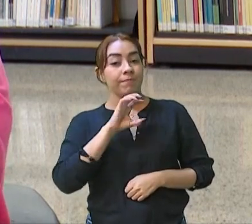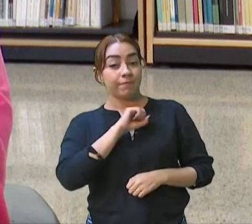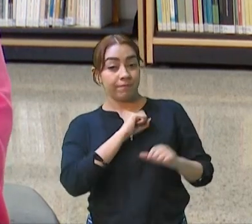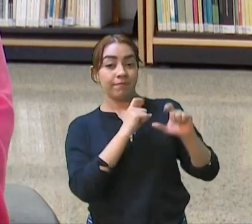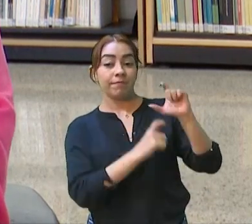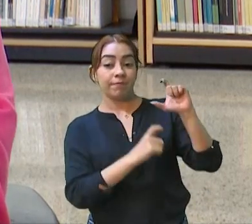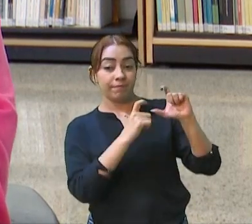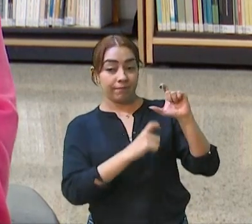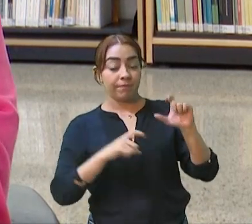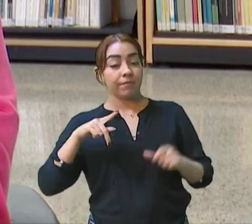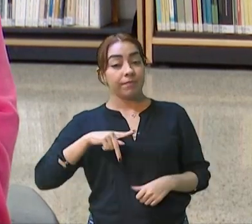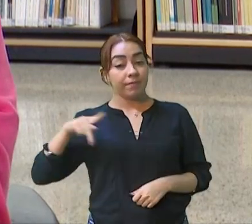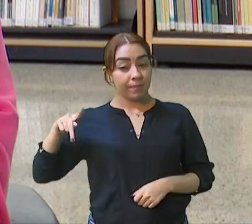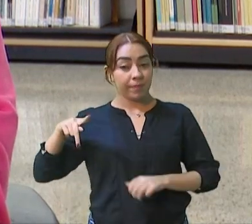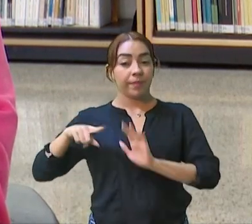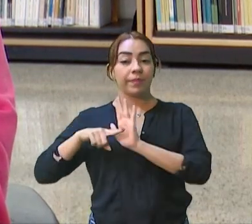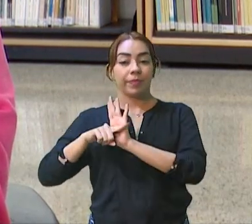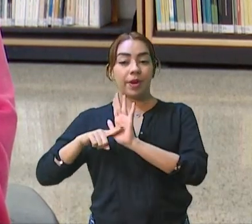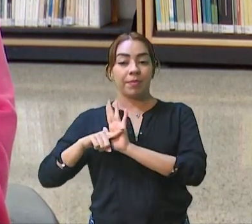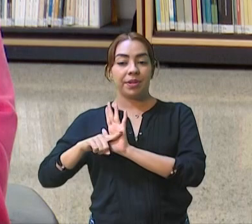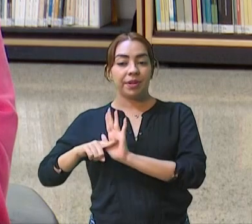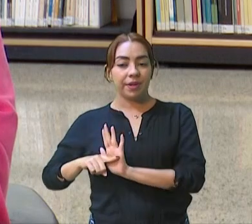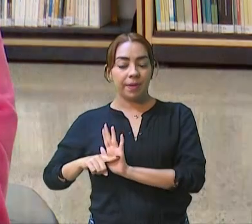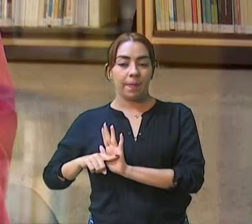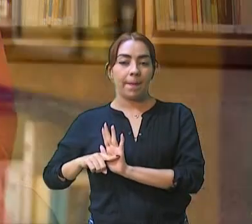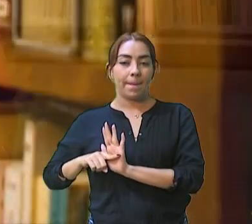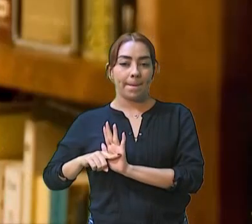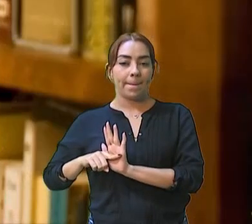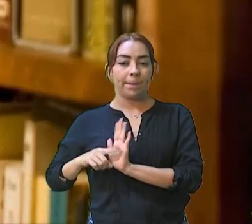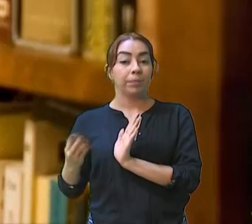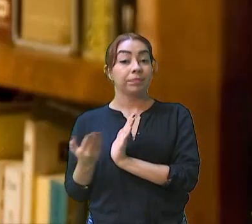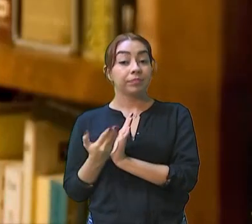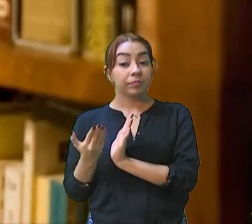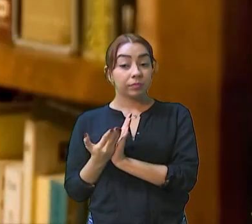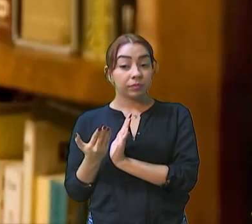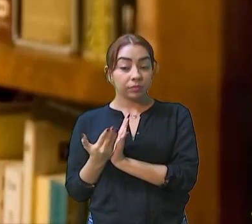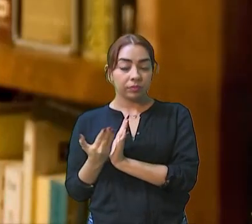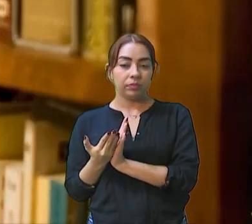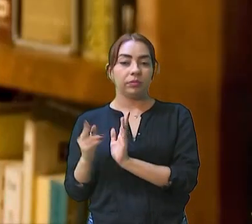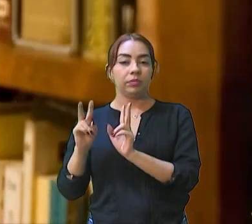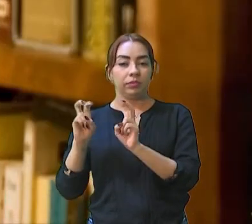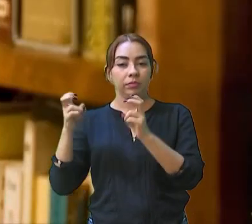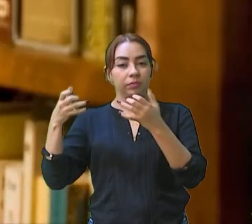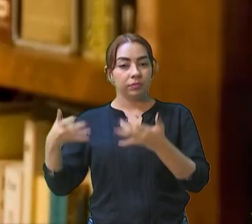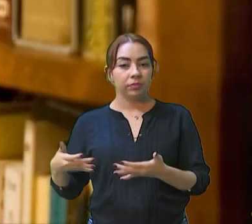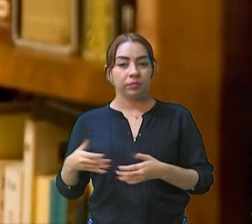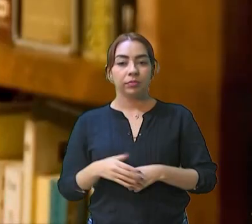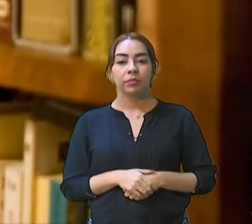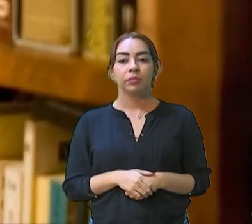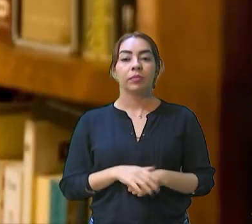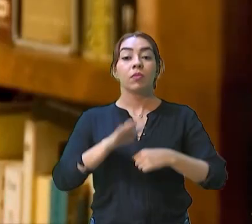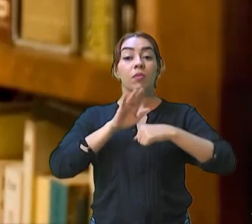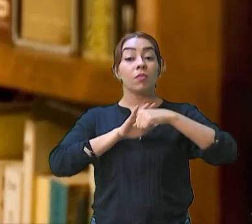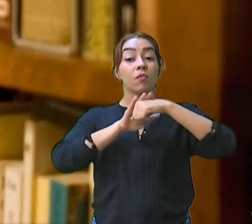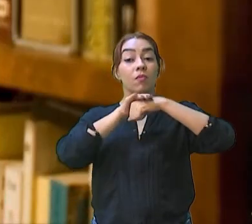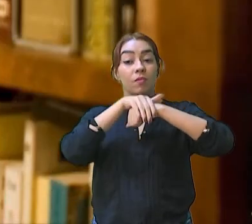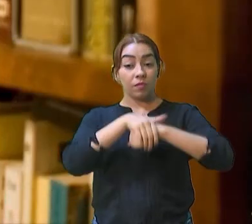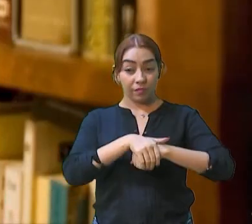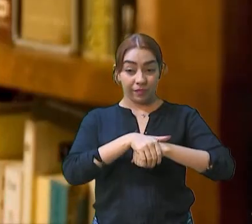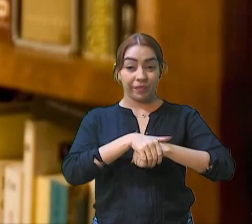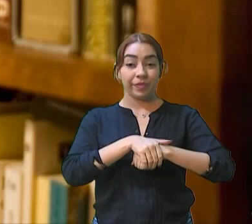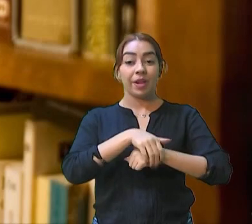pesquisador, publicou um livro para explicar esse fato. A noite em que a Marvel fez o mundo